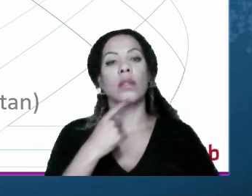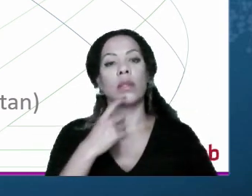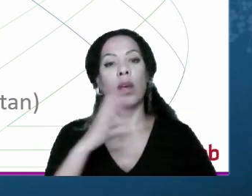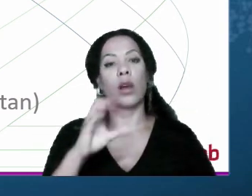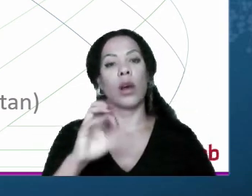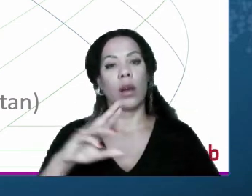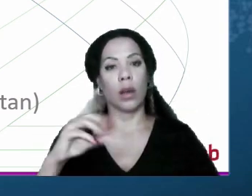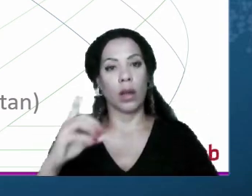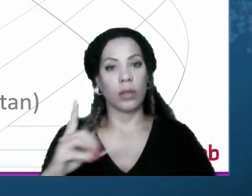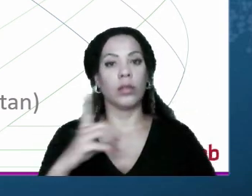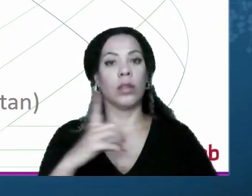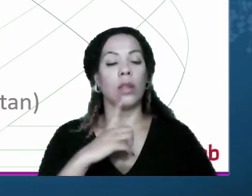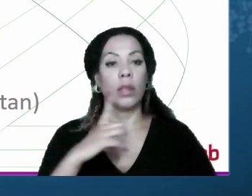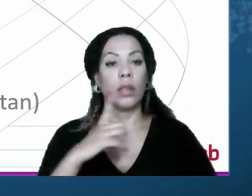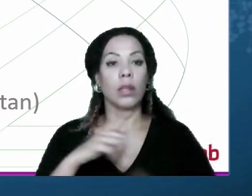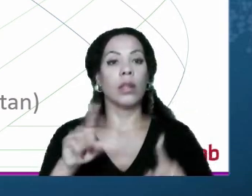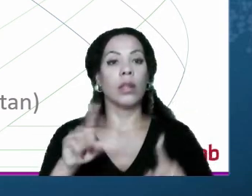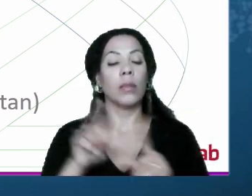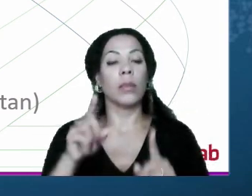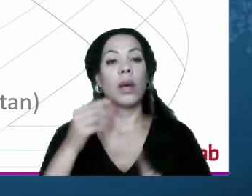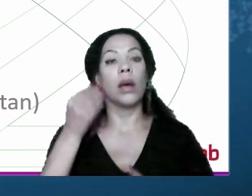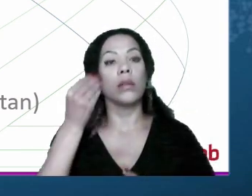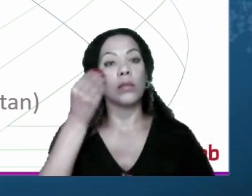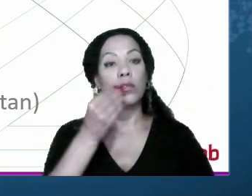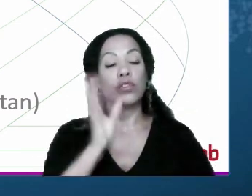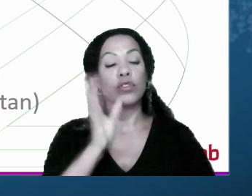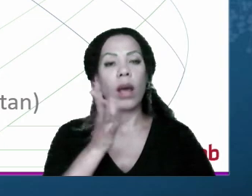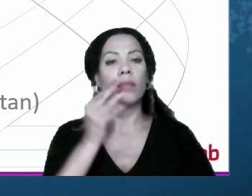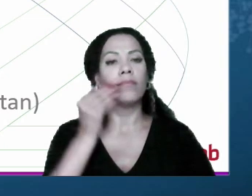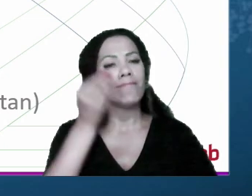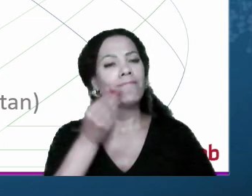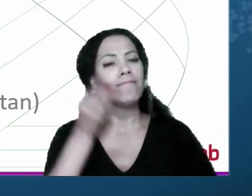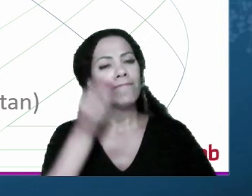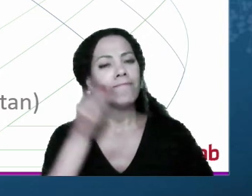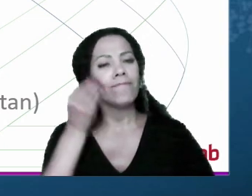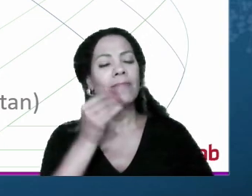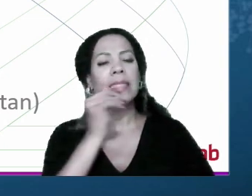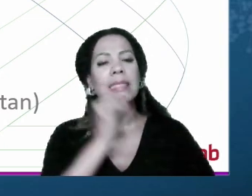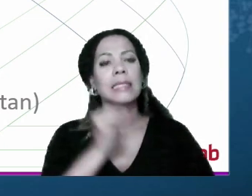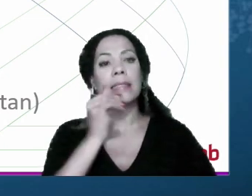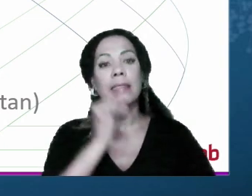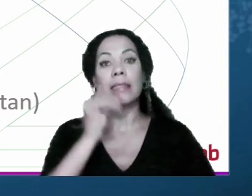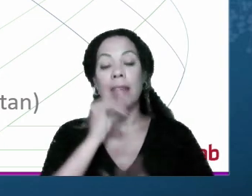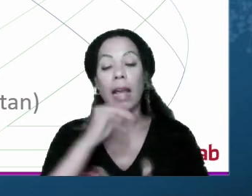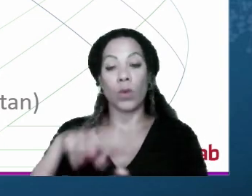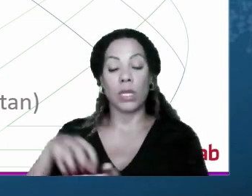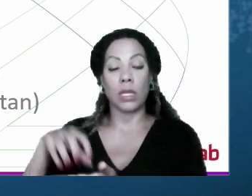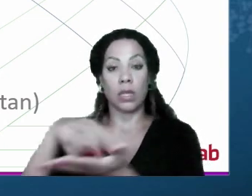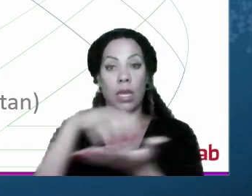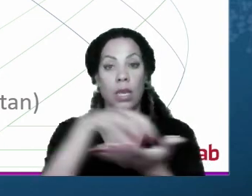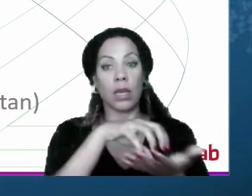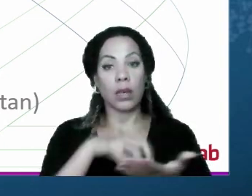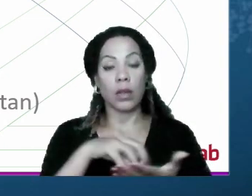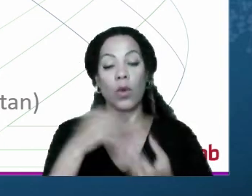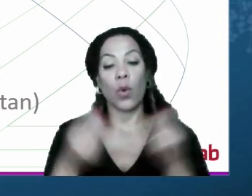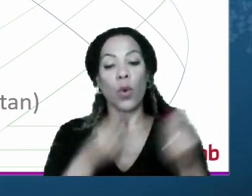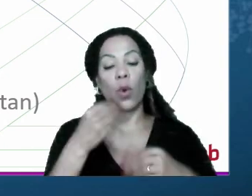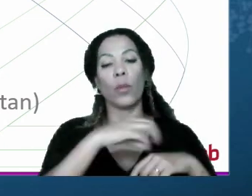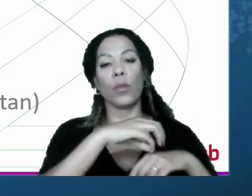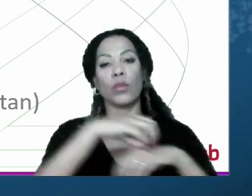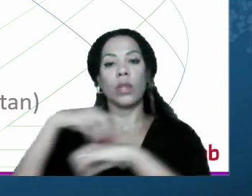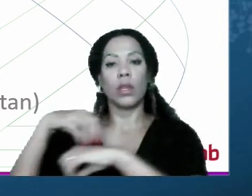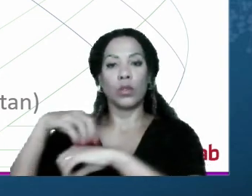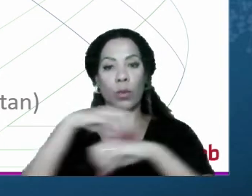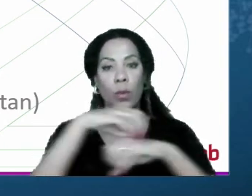E temos experimentado também com esses centros, com o transporte